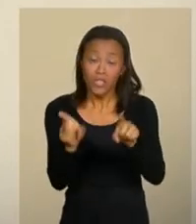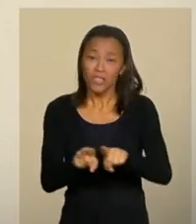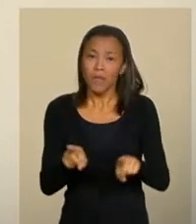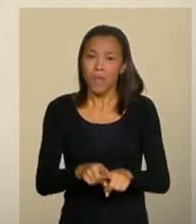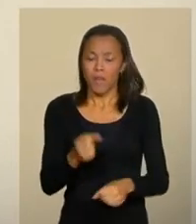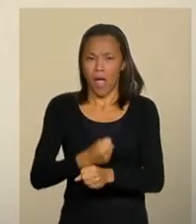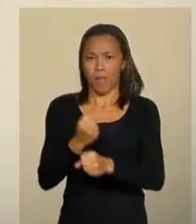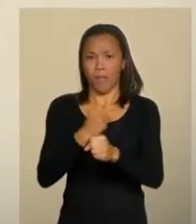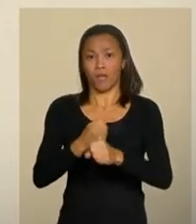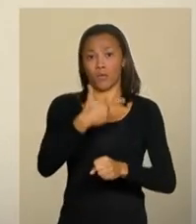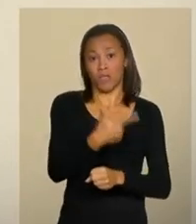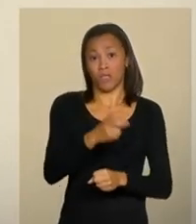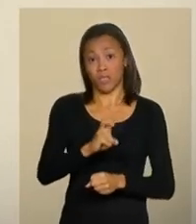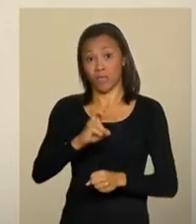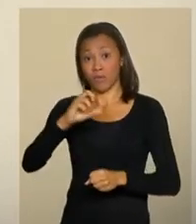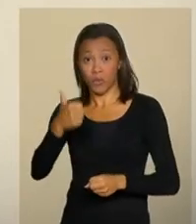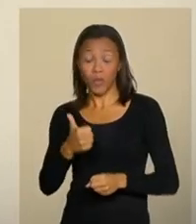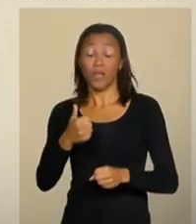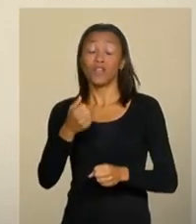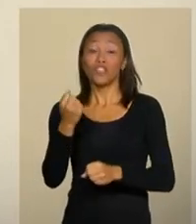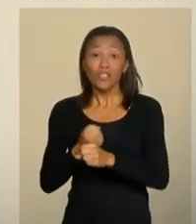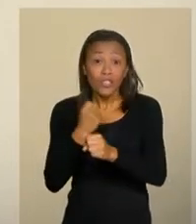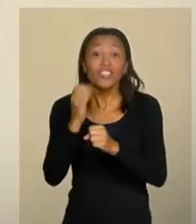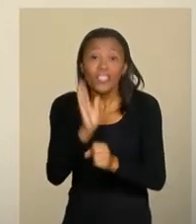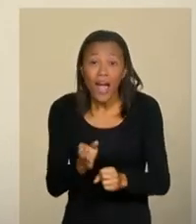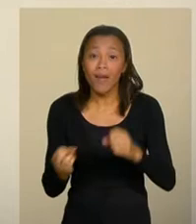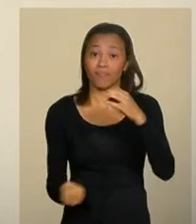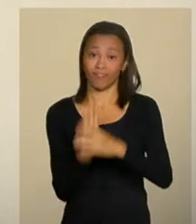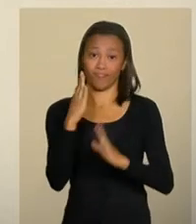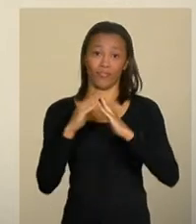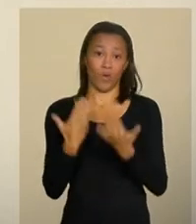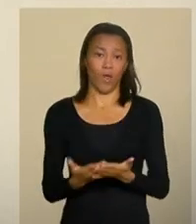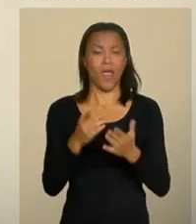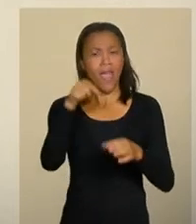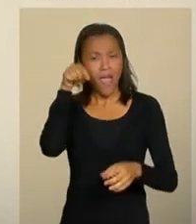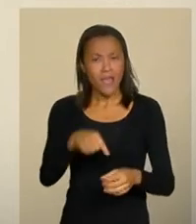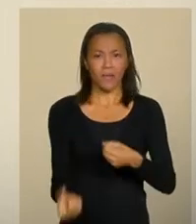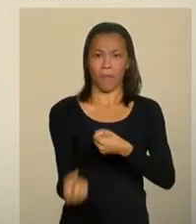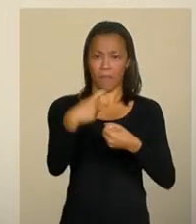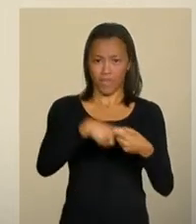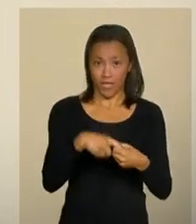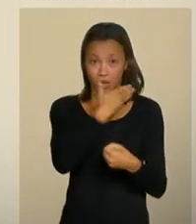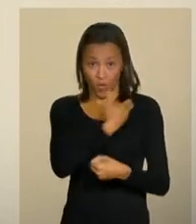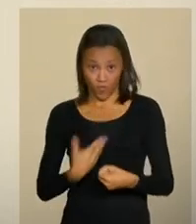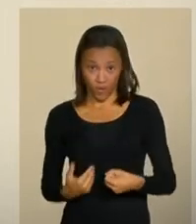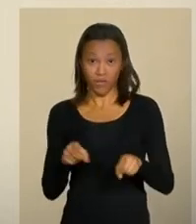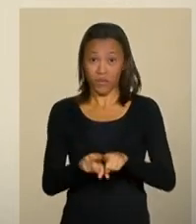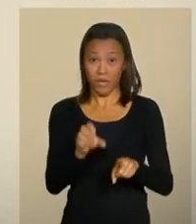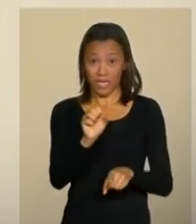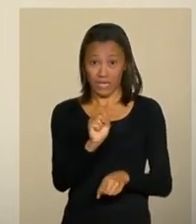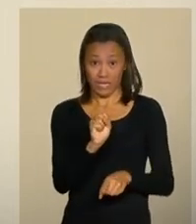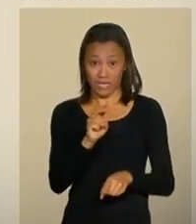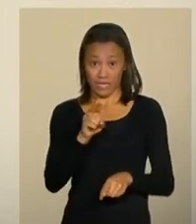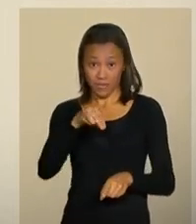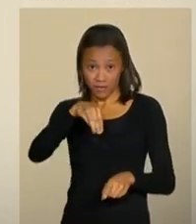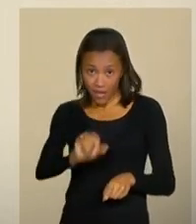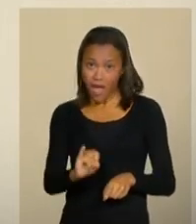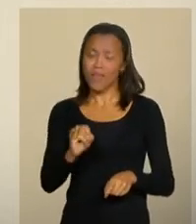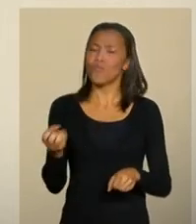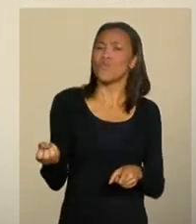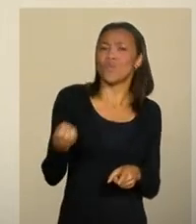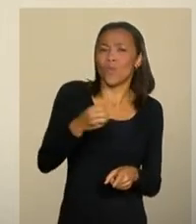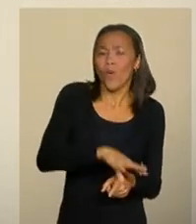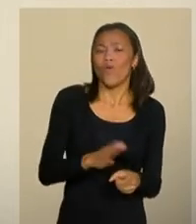251 escolas já existentes essa parceria Luciano vai garantir que juntos governo e Senai formem uma nova